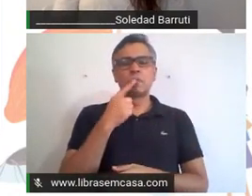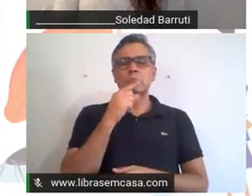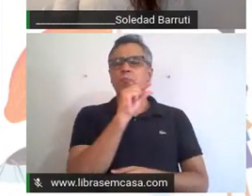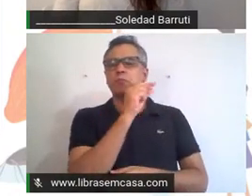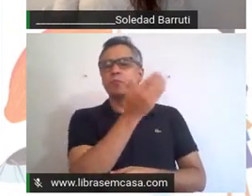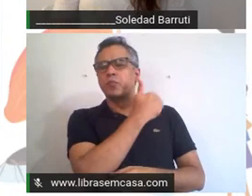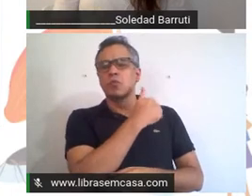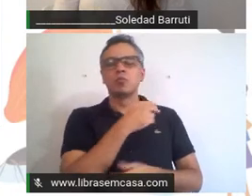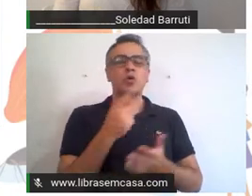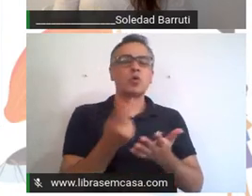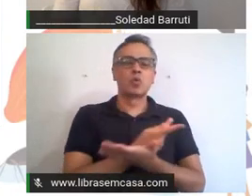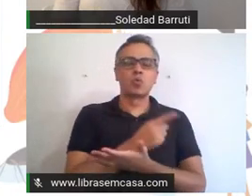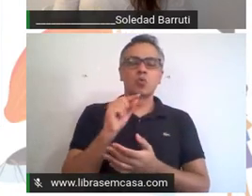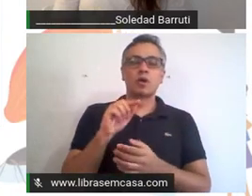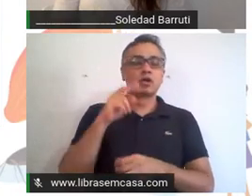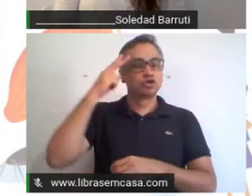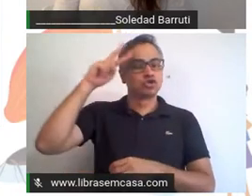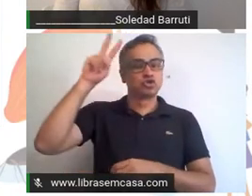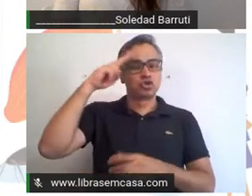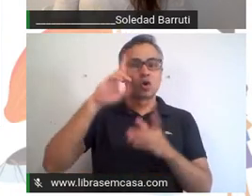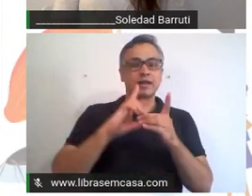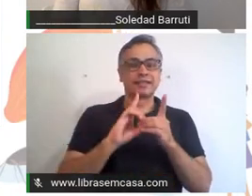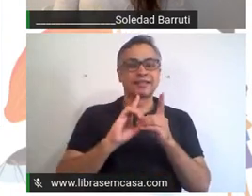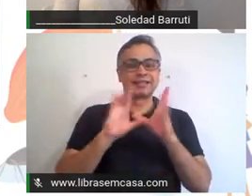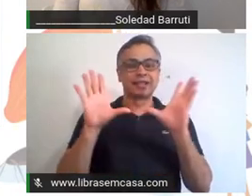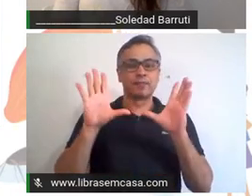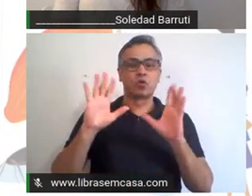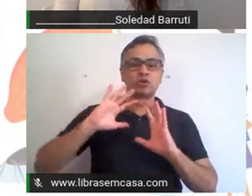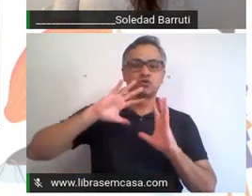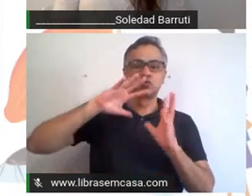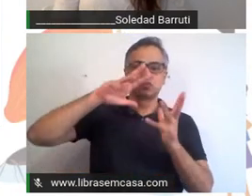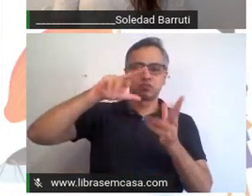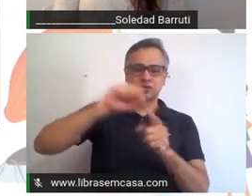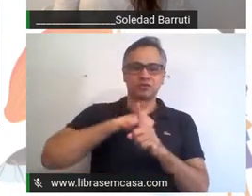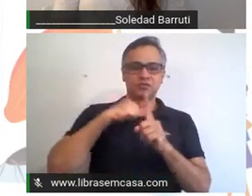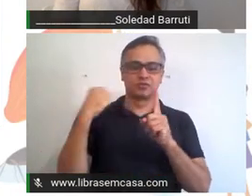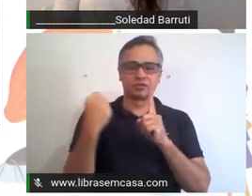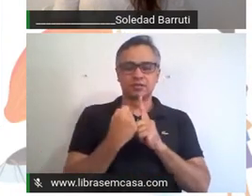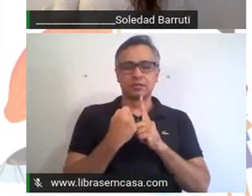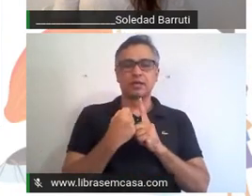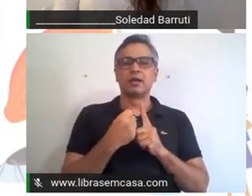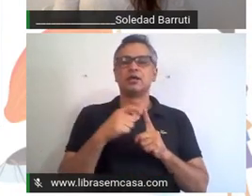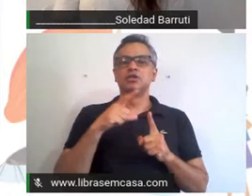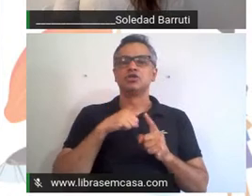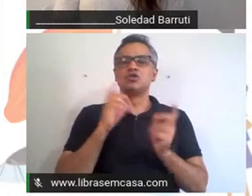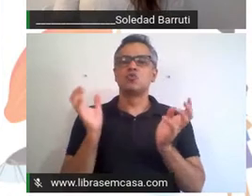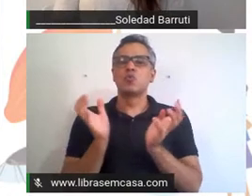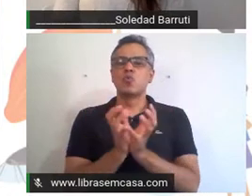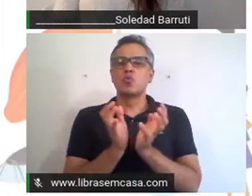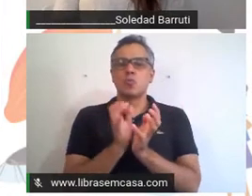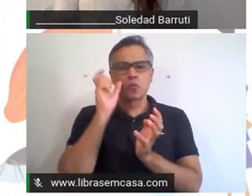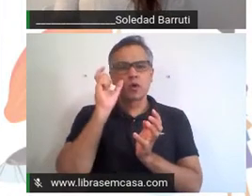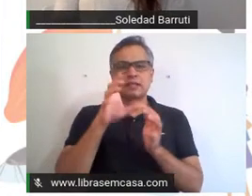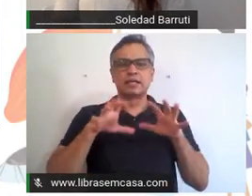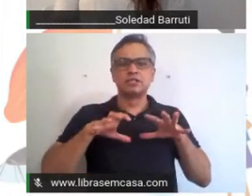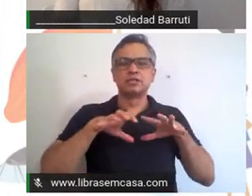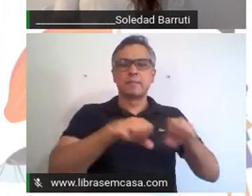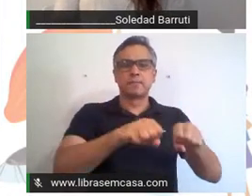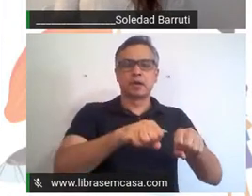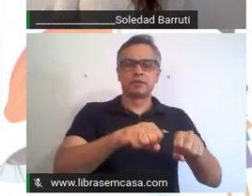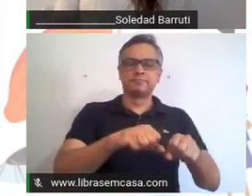recente na história da democracia de todas as nossas sociedades, é a tomada do poder por grupos de interesse,